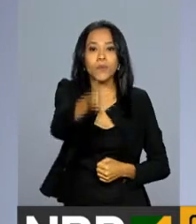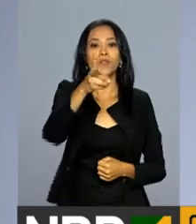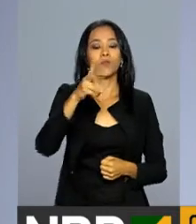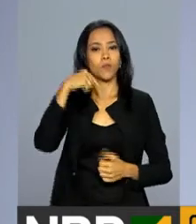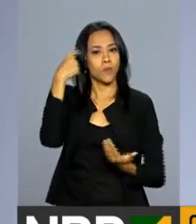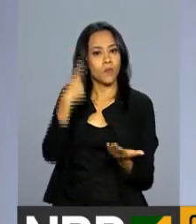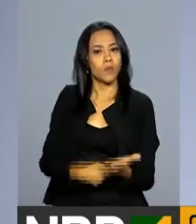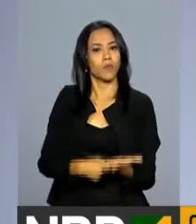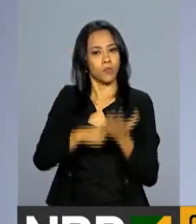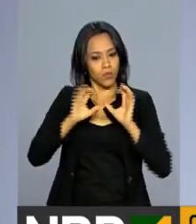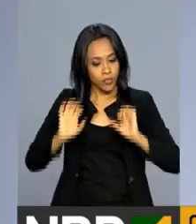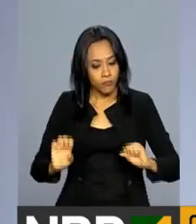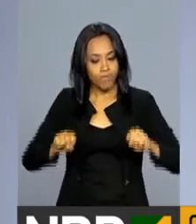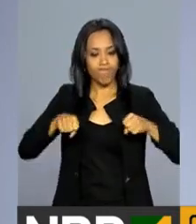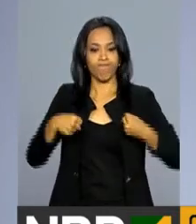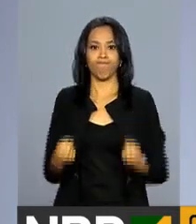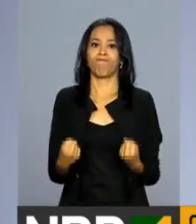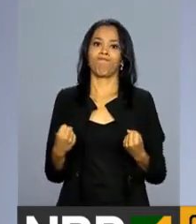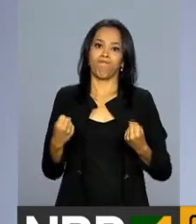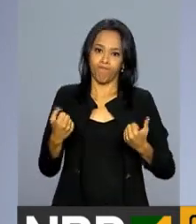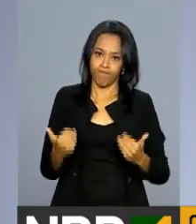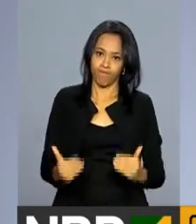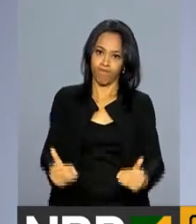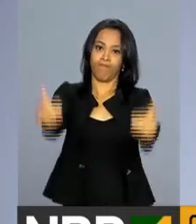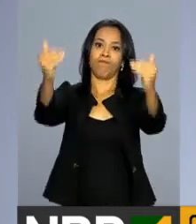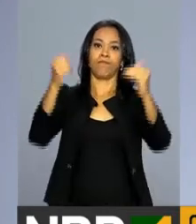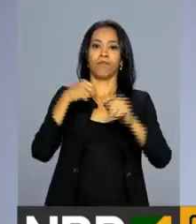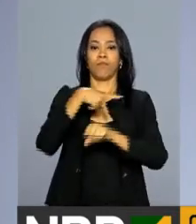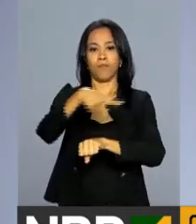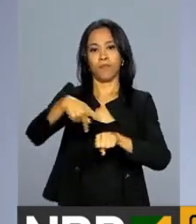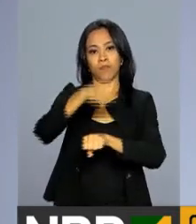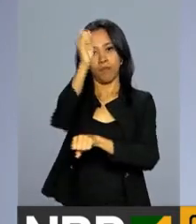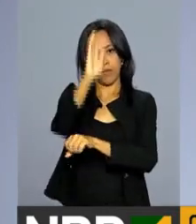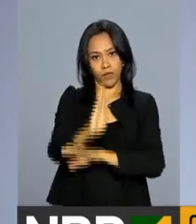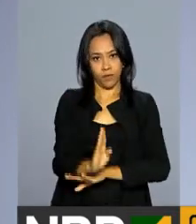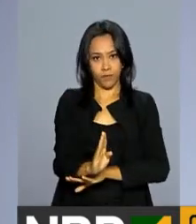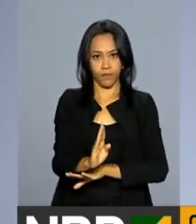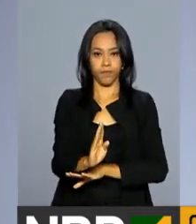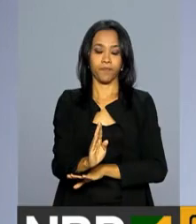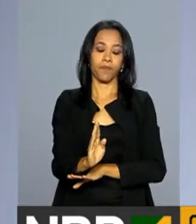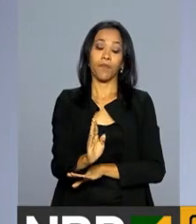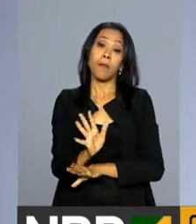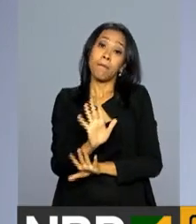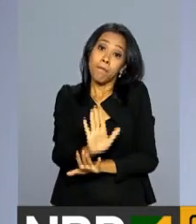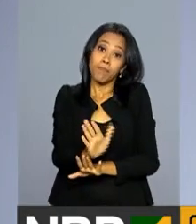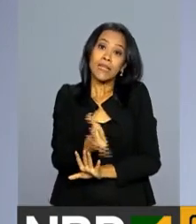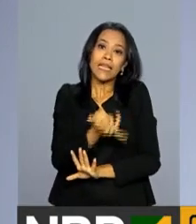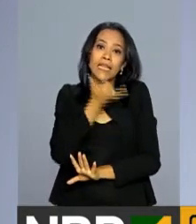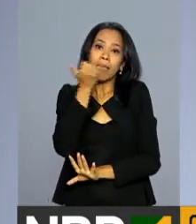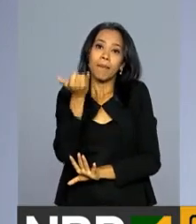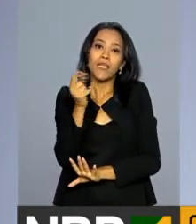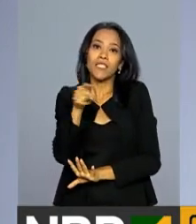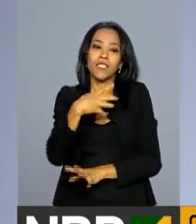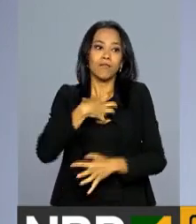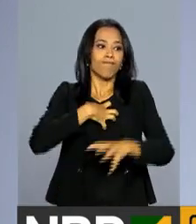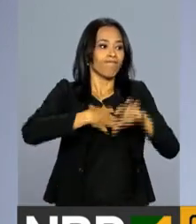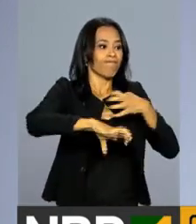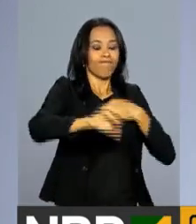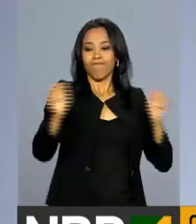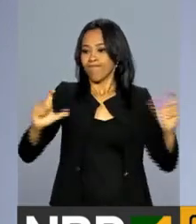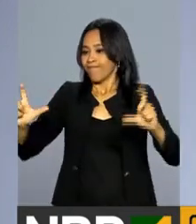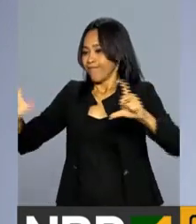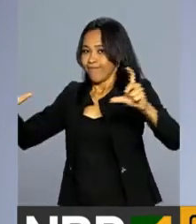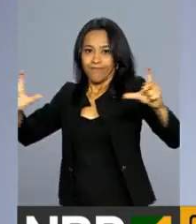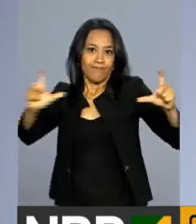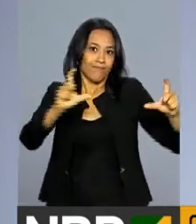reerguer o brasil mas ler gere o brasil se é depende desta animação desta